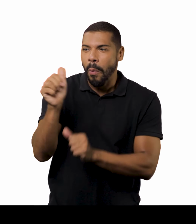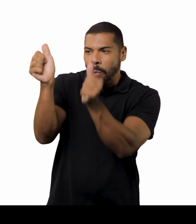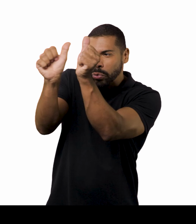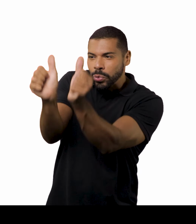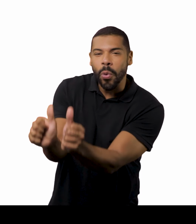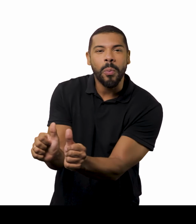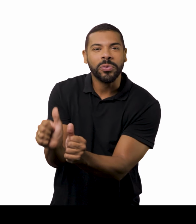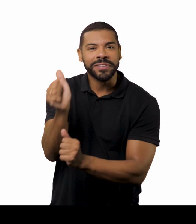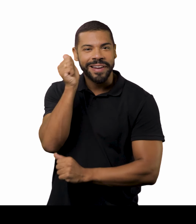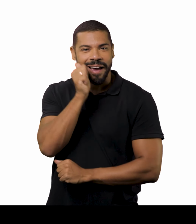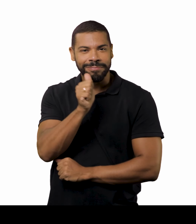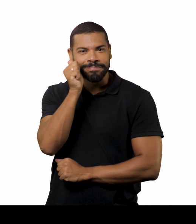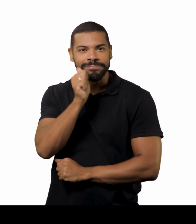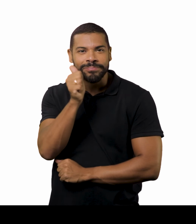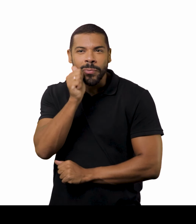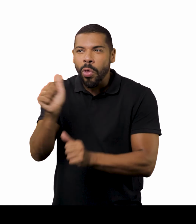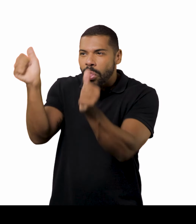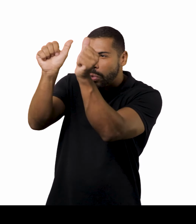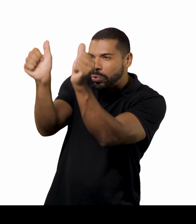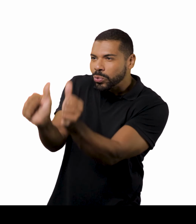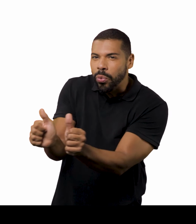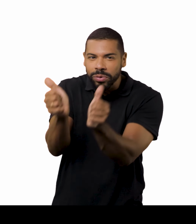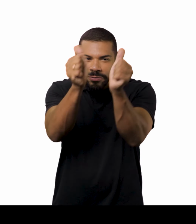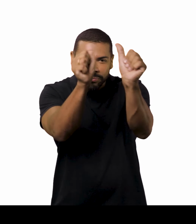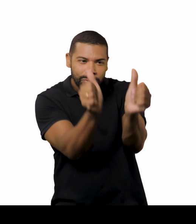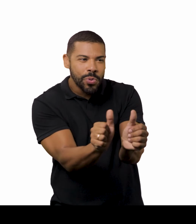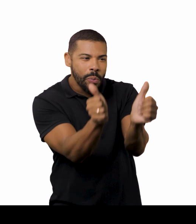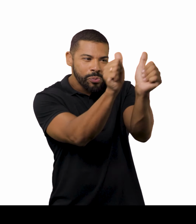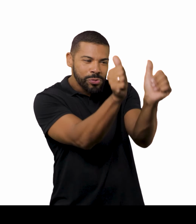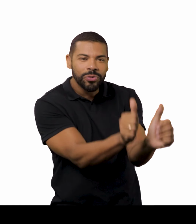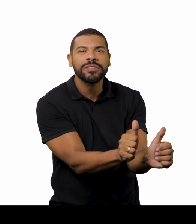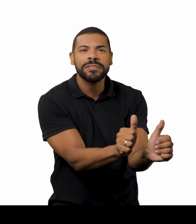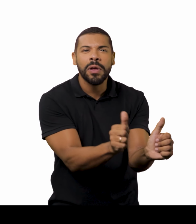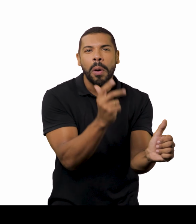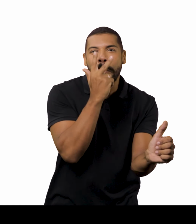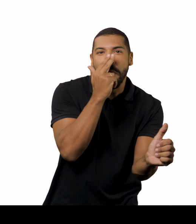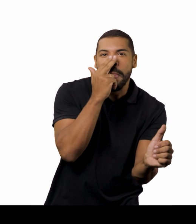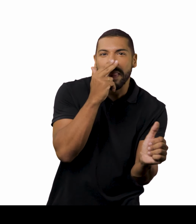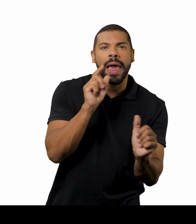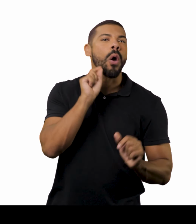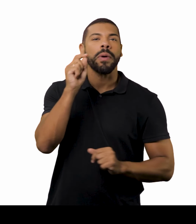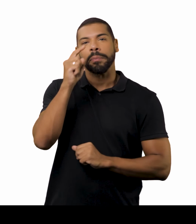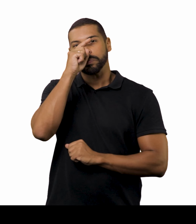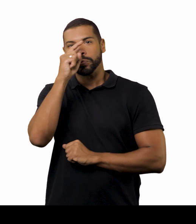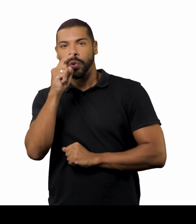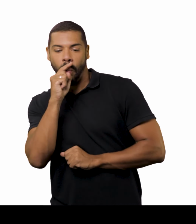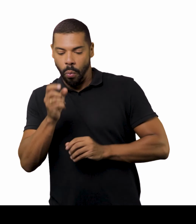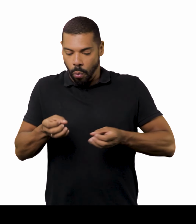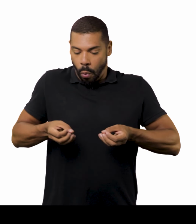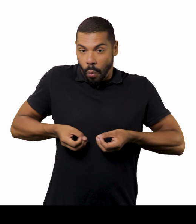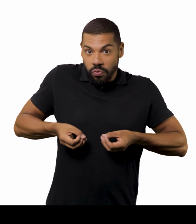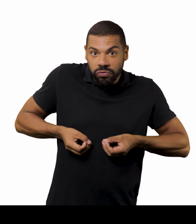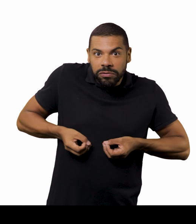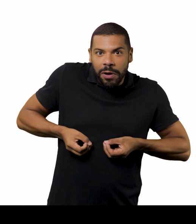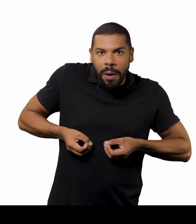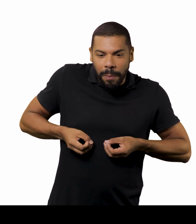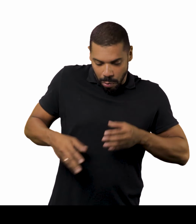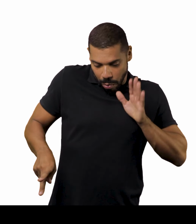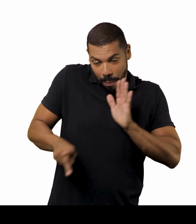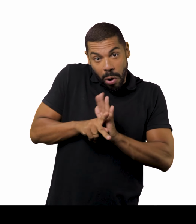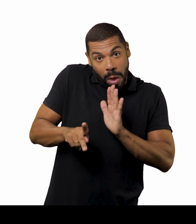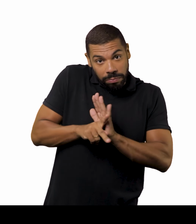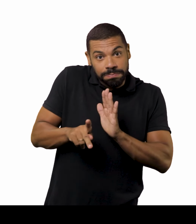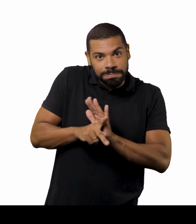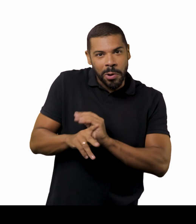corpo feminino, né? Ela tem as esculturas que às vezes lembram busto ou ovário, uma coisa bem